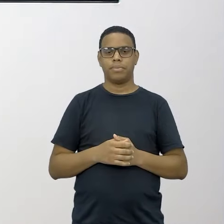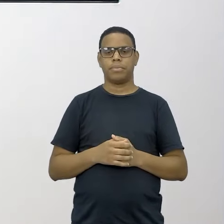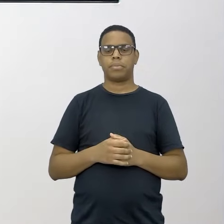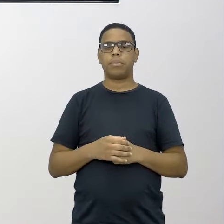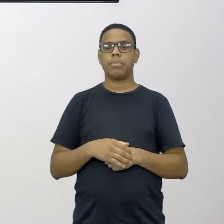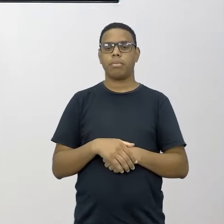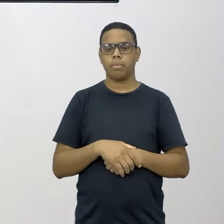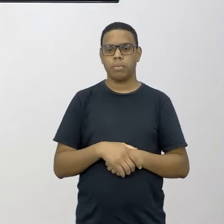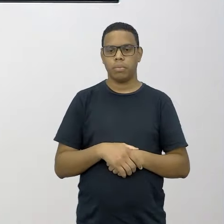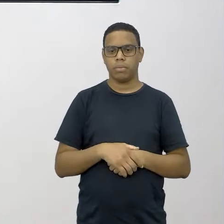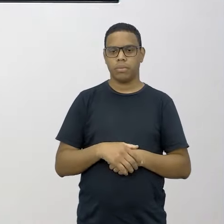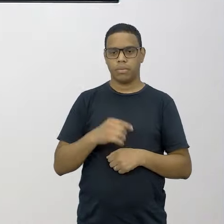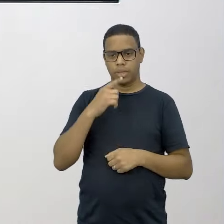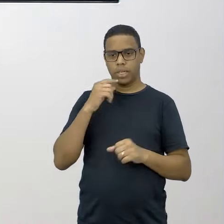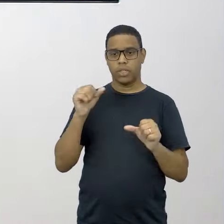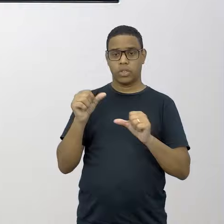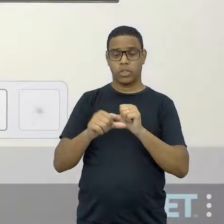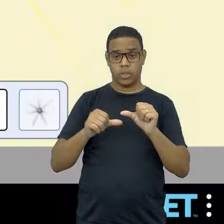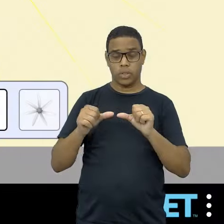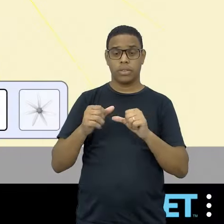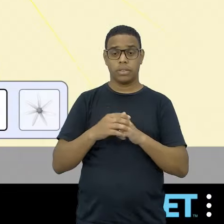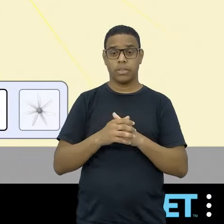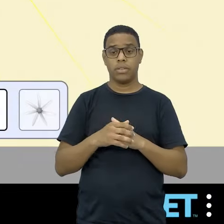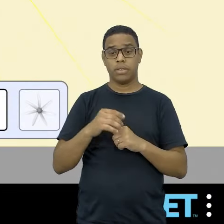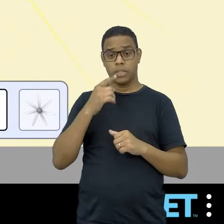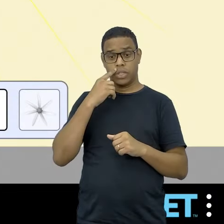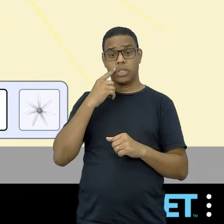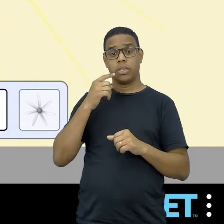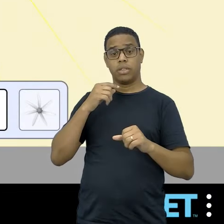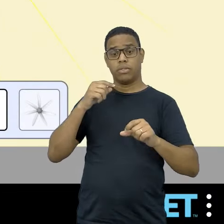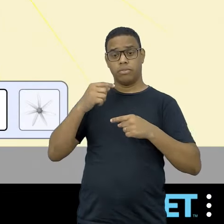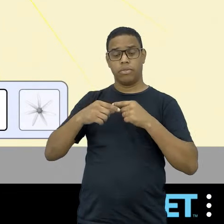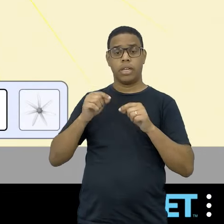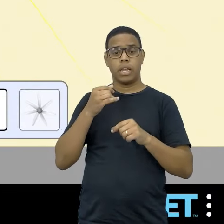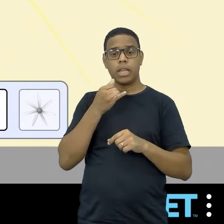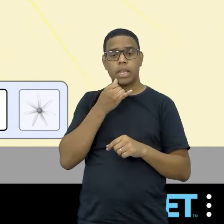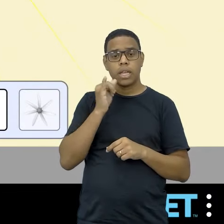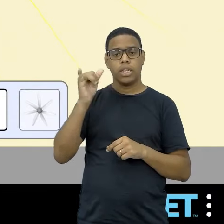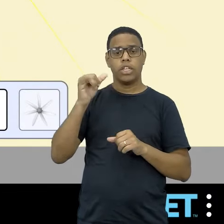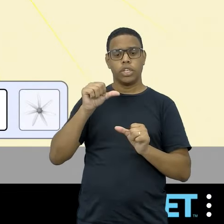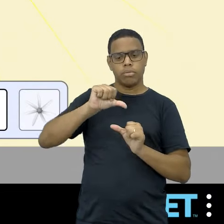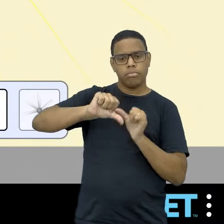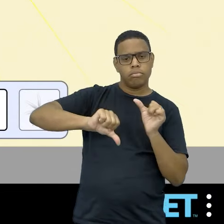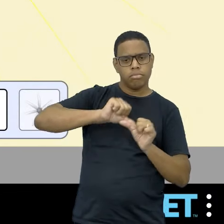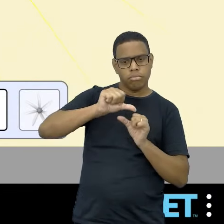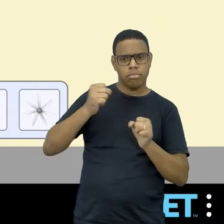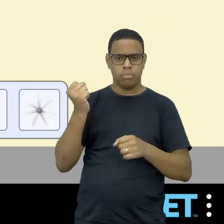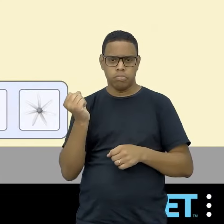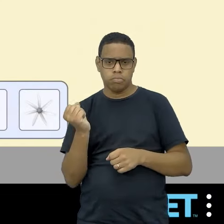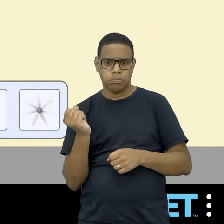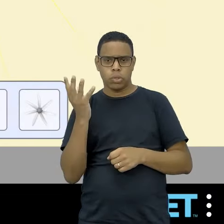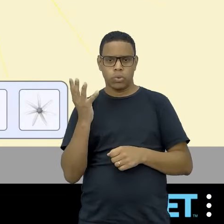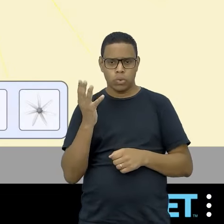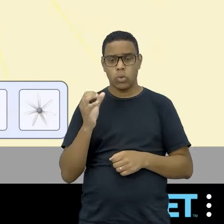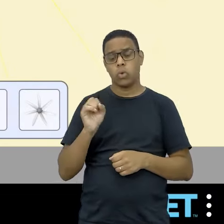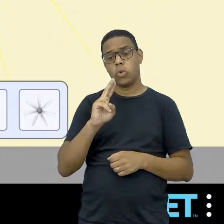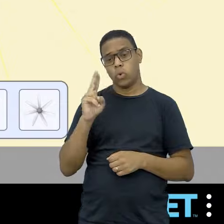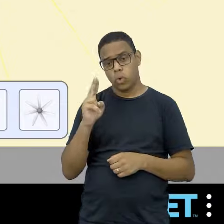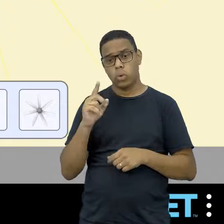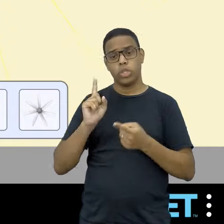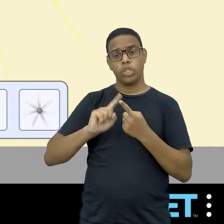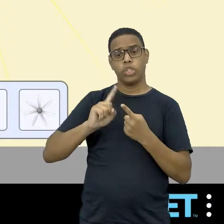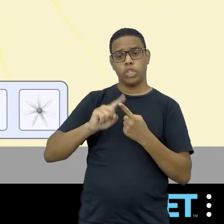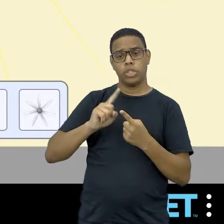essa. Ó. Dá para você trocar então tanto a fonte energética que vai converter em energia luminosa, quanto o tipo